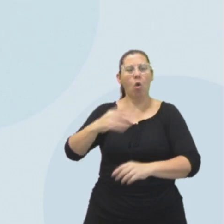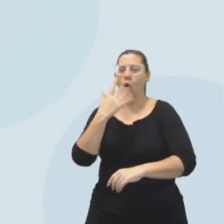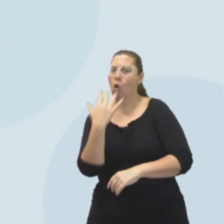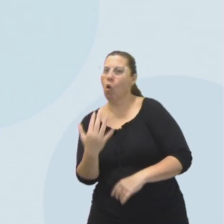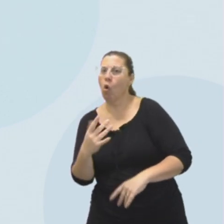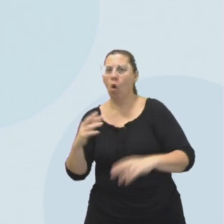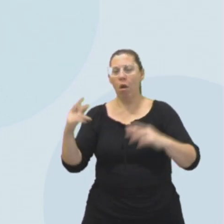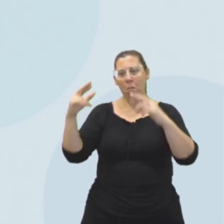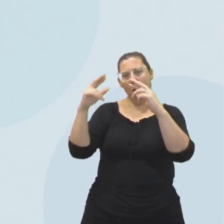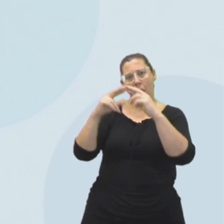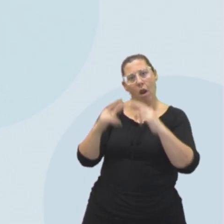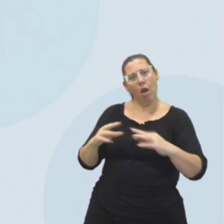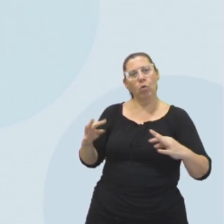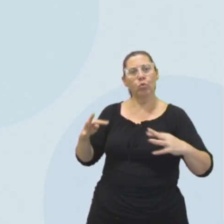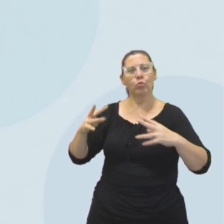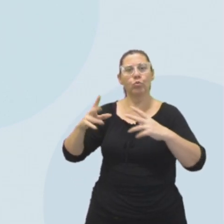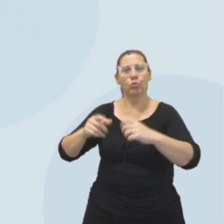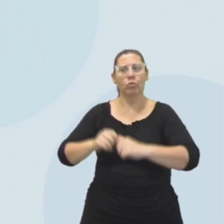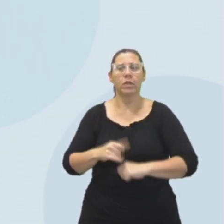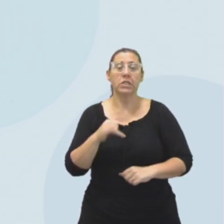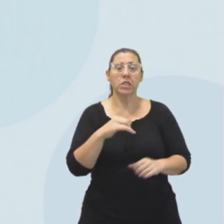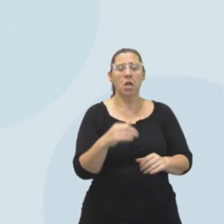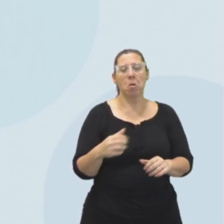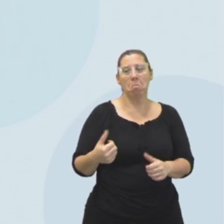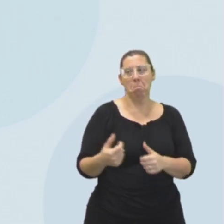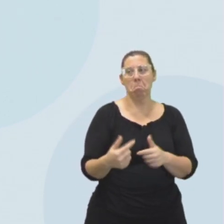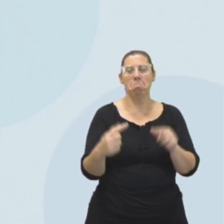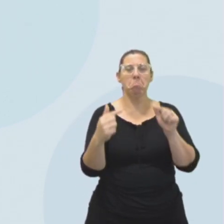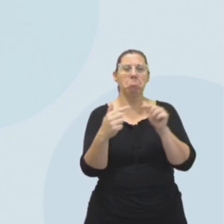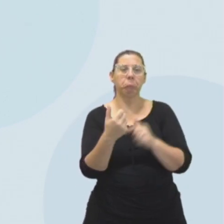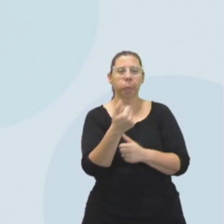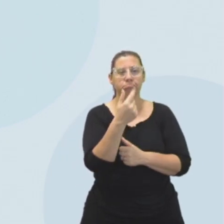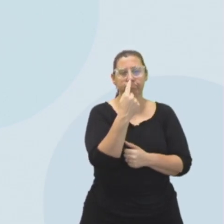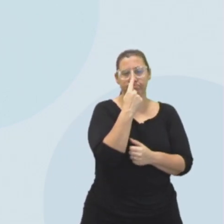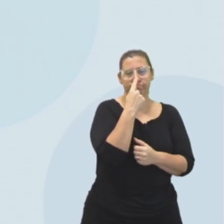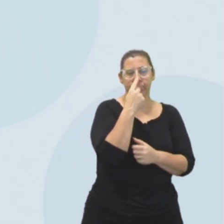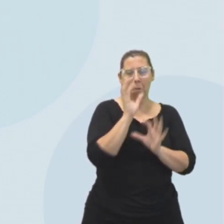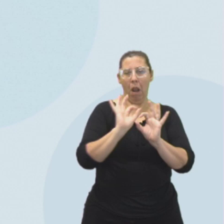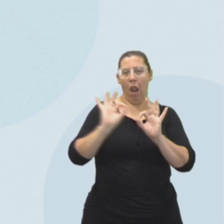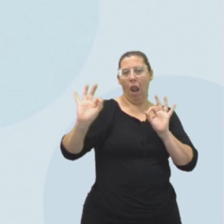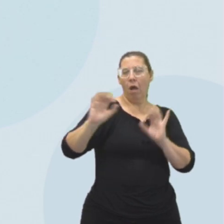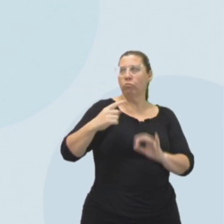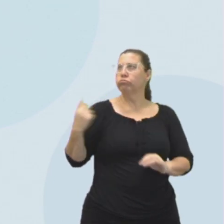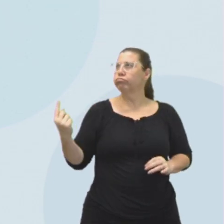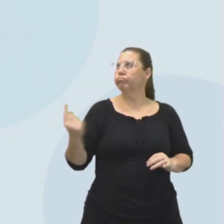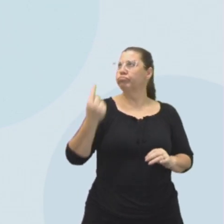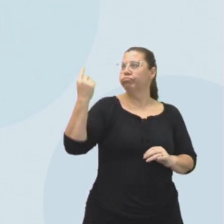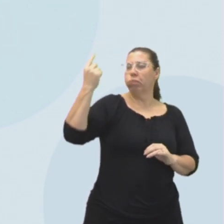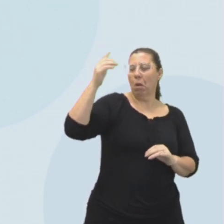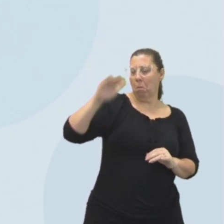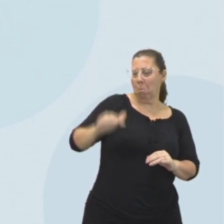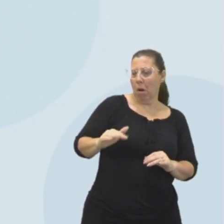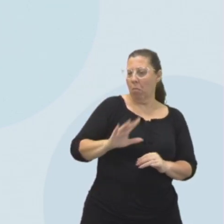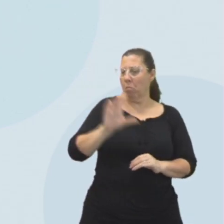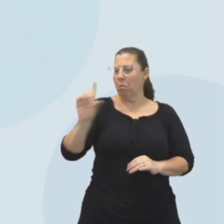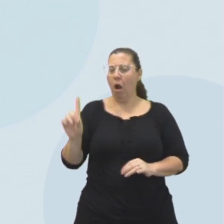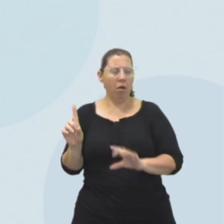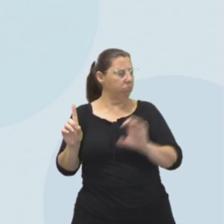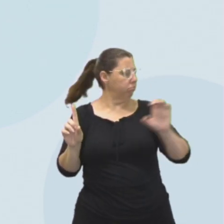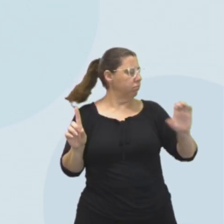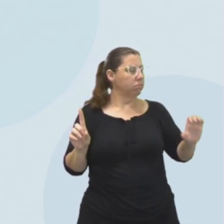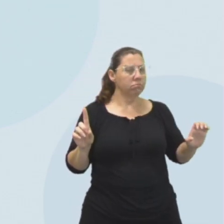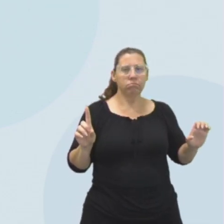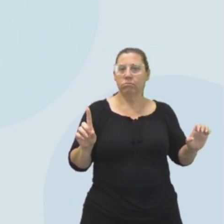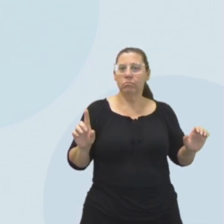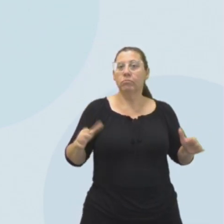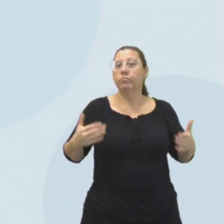relações espaciais, se é próximo, se está distante, se está alto, se está baixo, se está à direita, se está à esquerda.